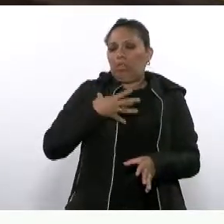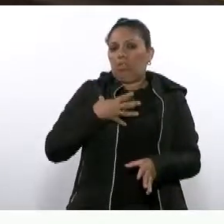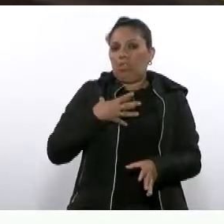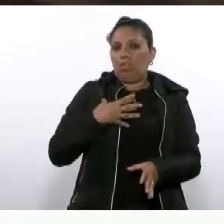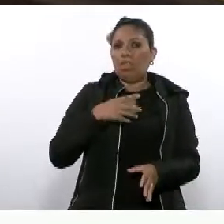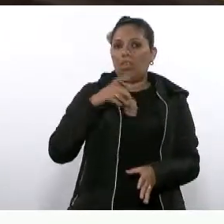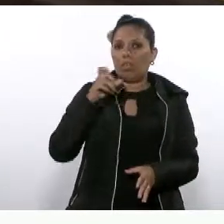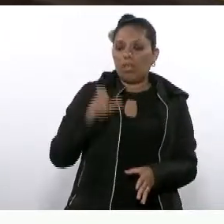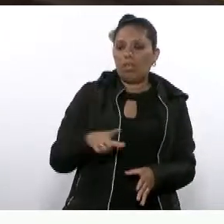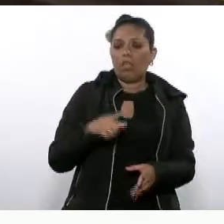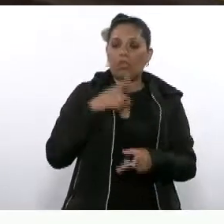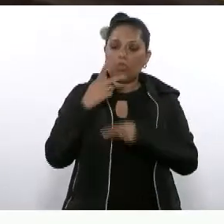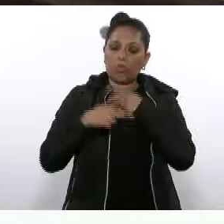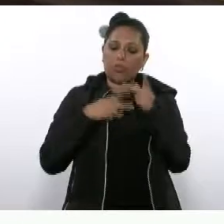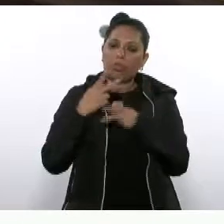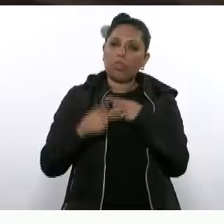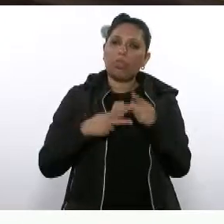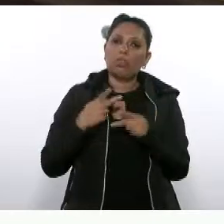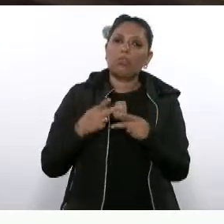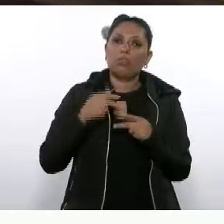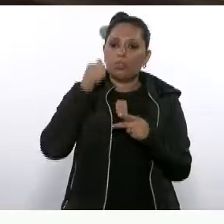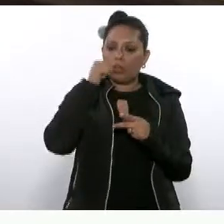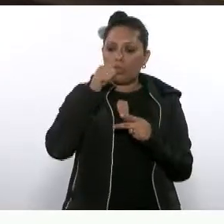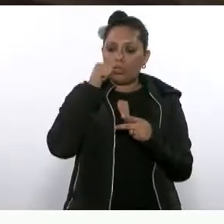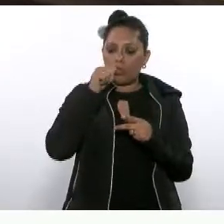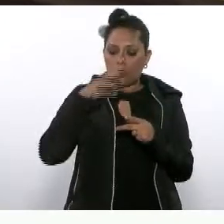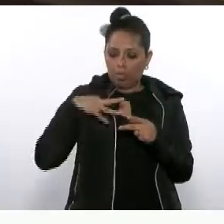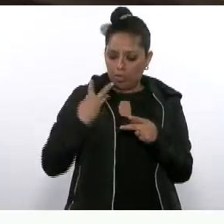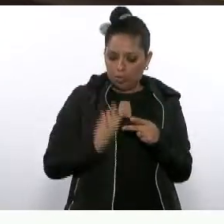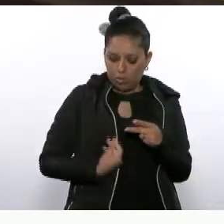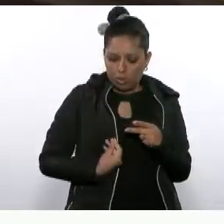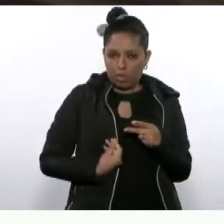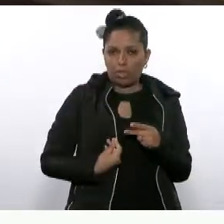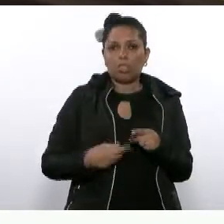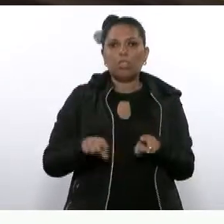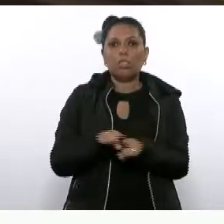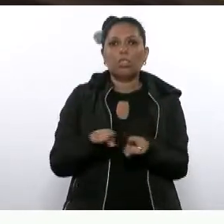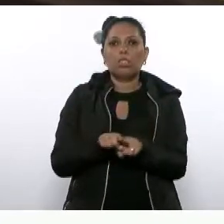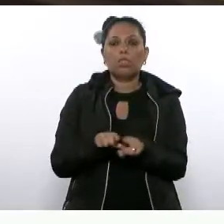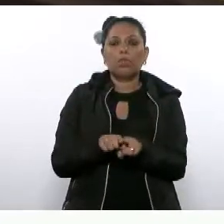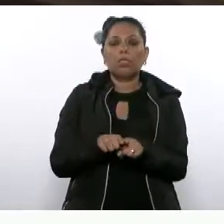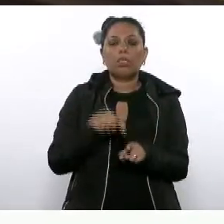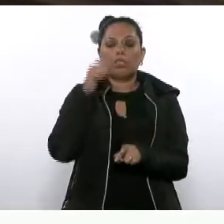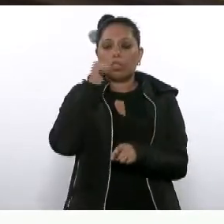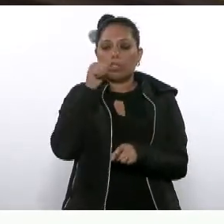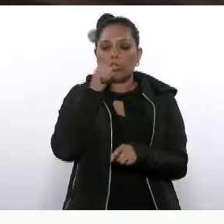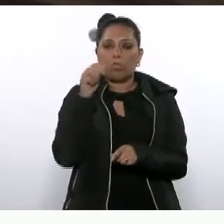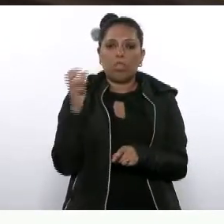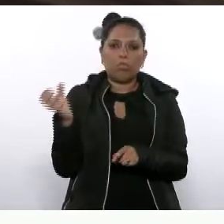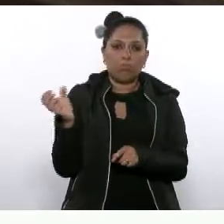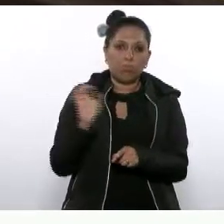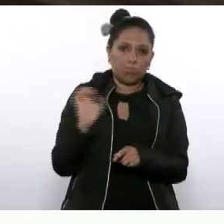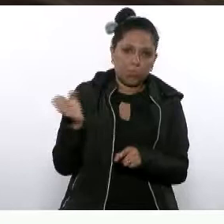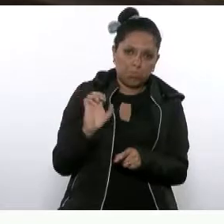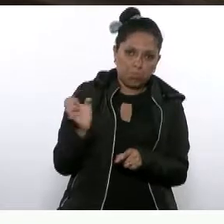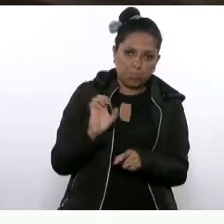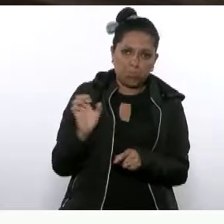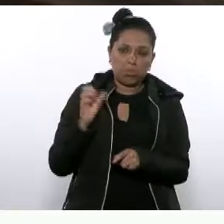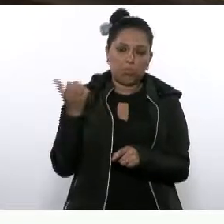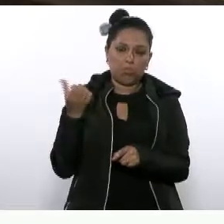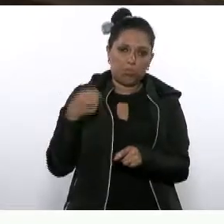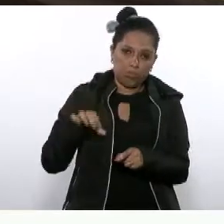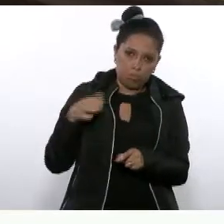particular, que foi aquela que tratou da questão das mulheres trans e das mulheres lésbicas. E, mais do que nunca, nesses